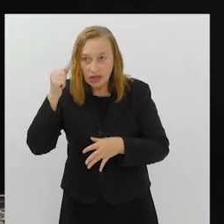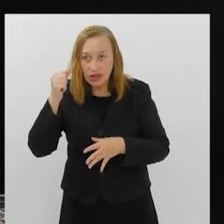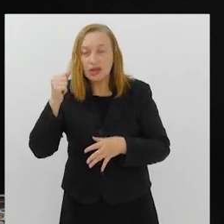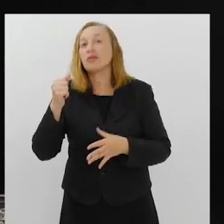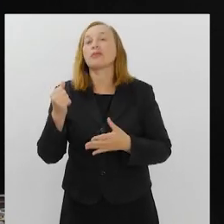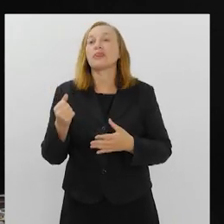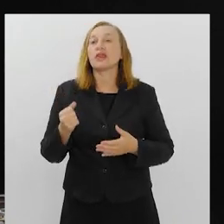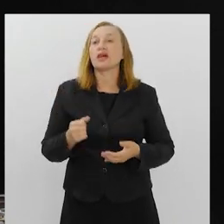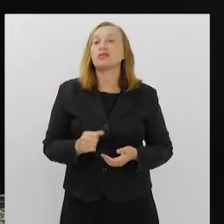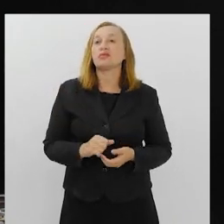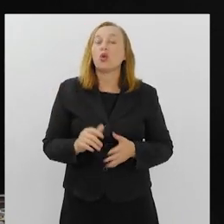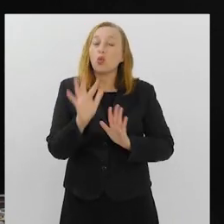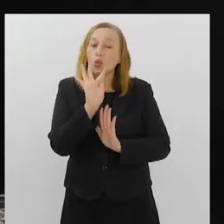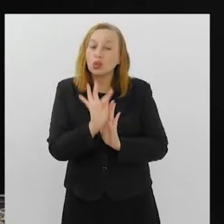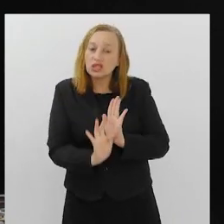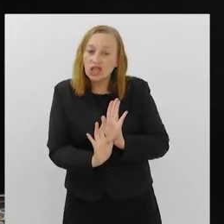apagou.